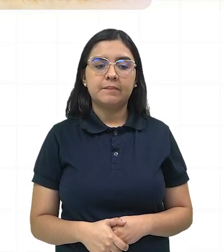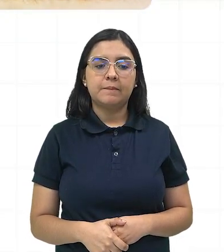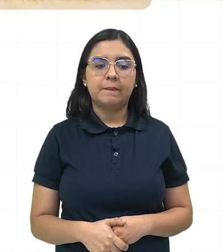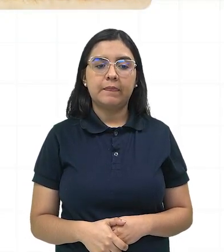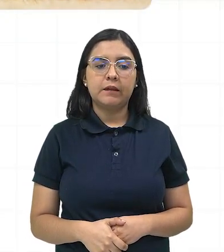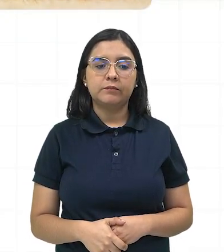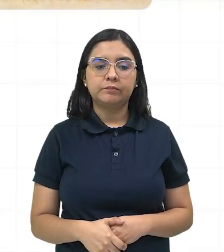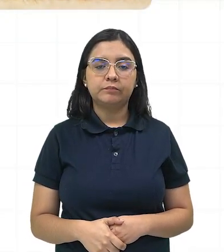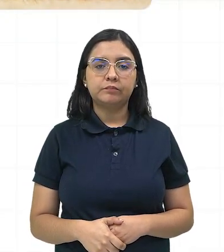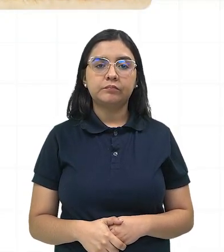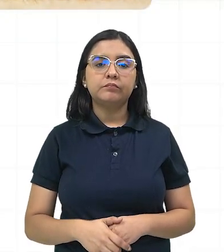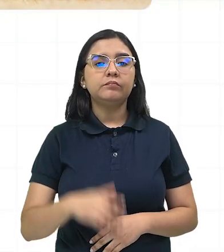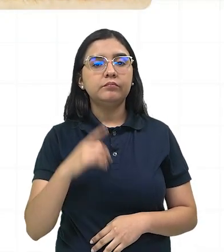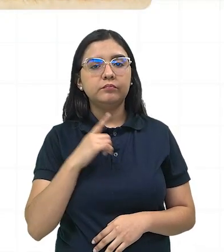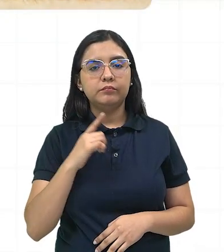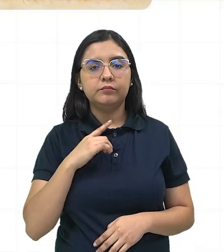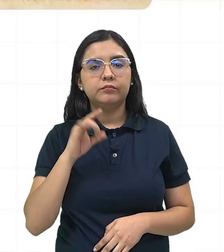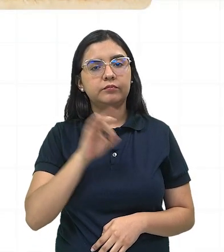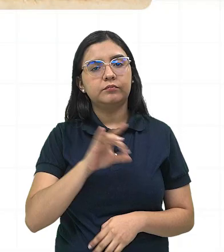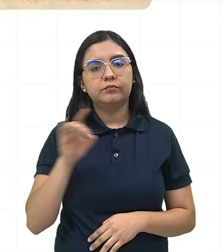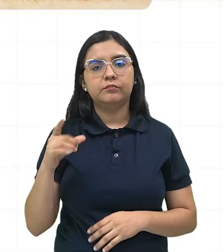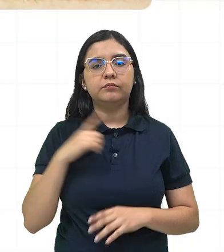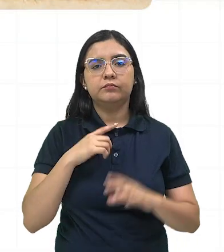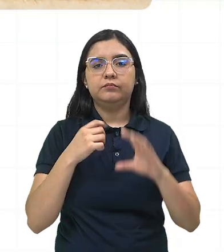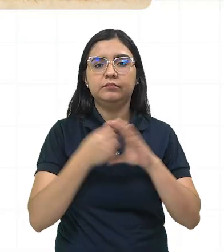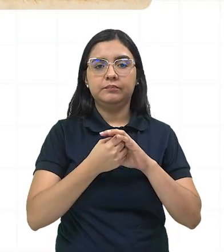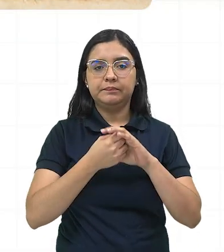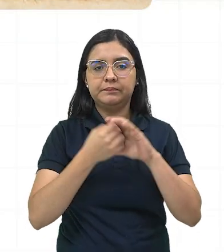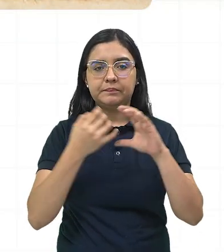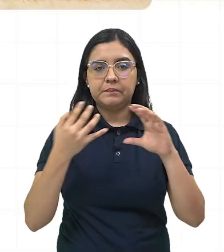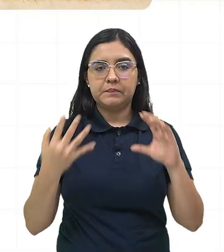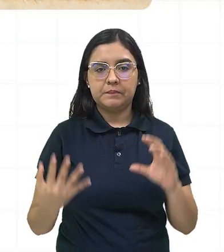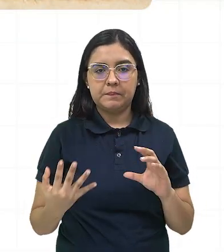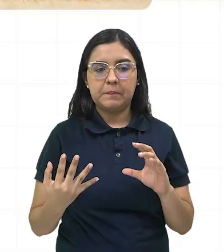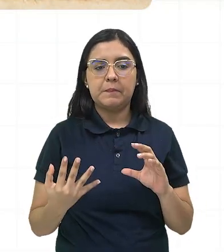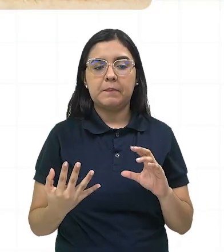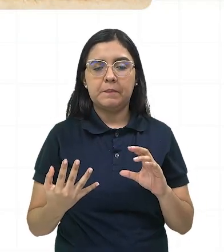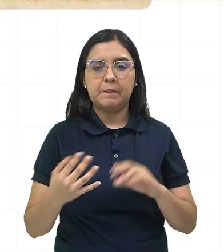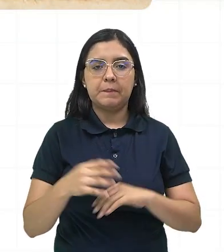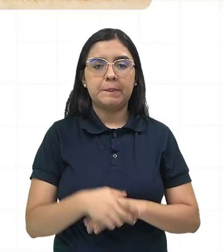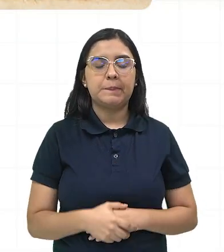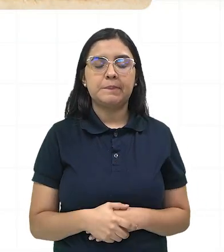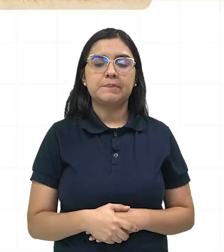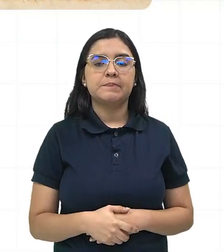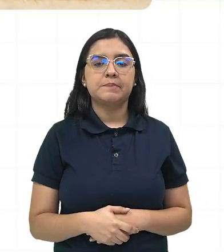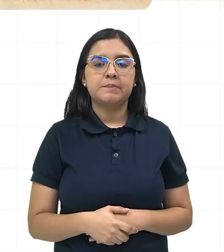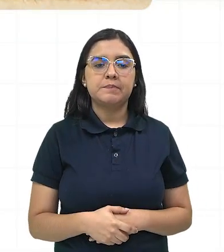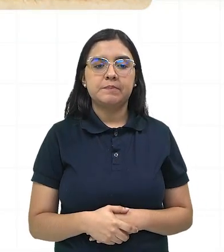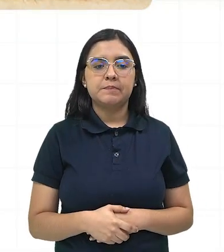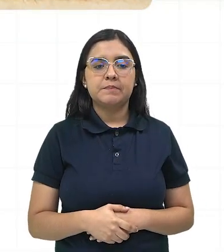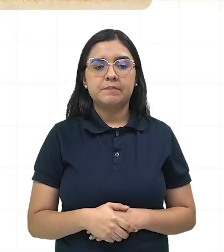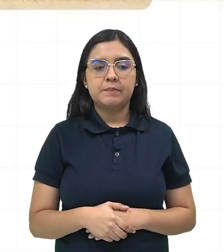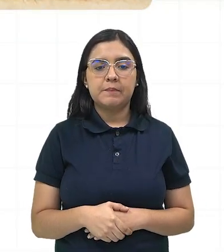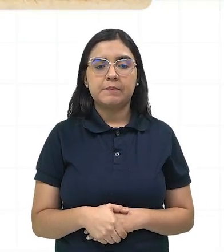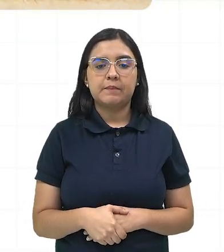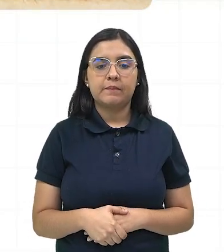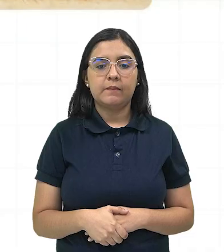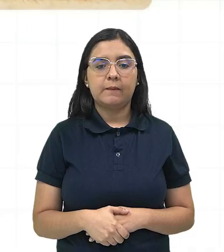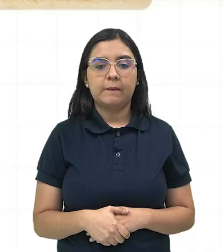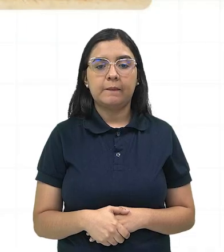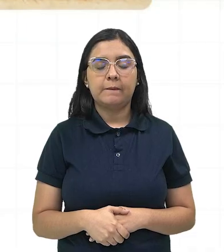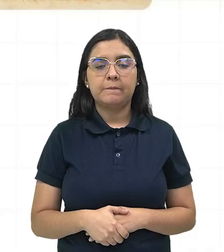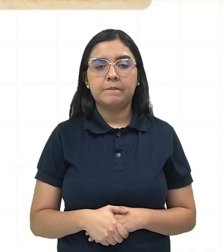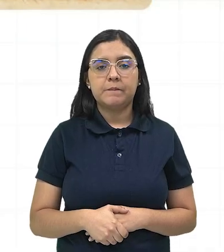E cada pessoa tem uma característica que vai ser inerente quando nós pensamos na teologia trinitária.